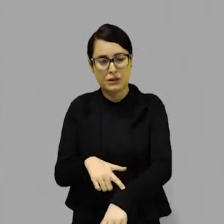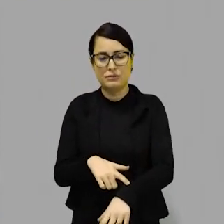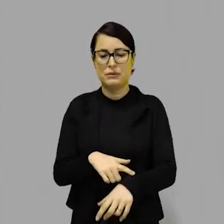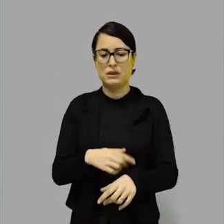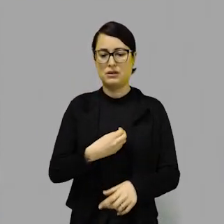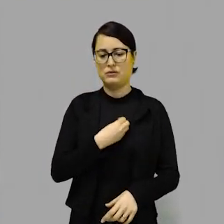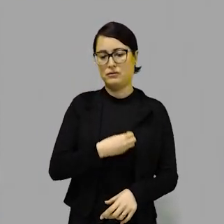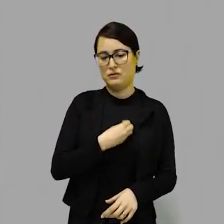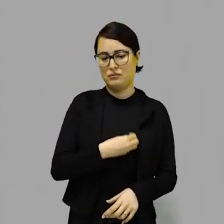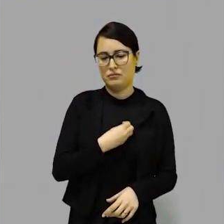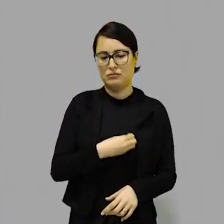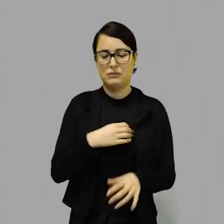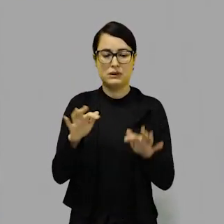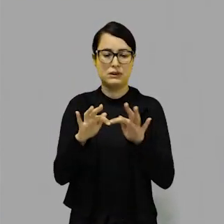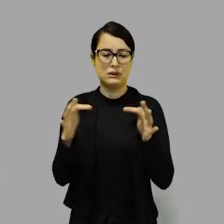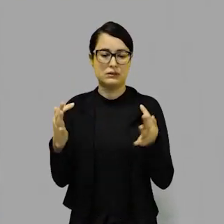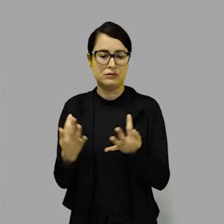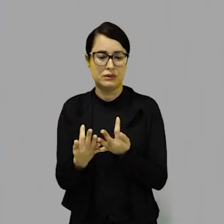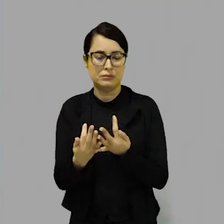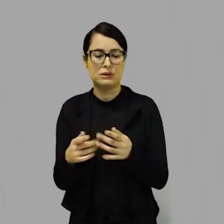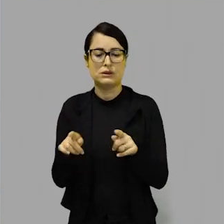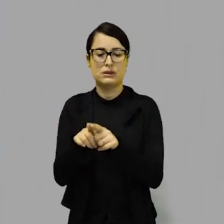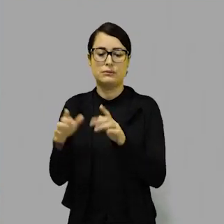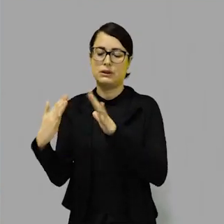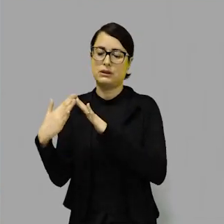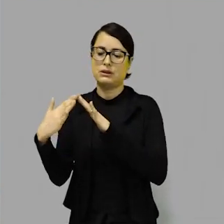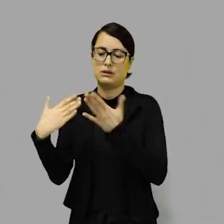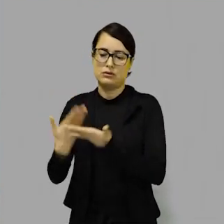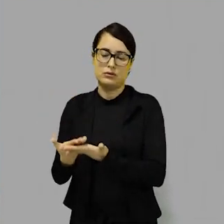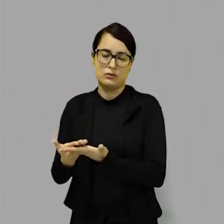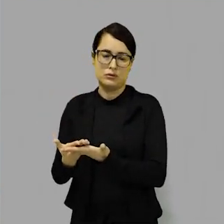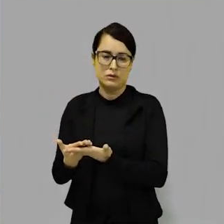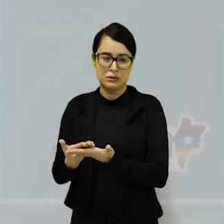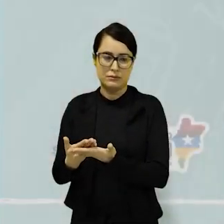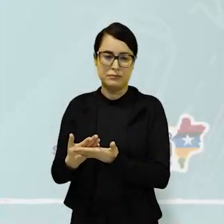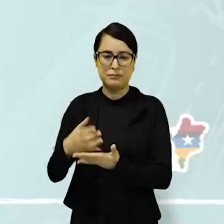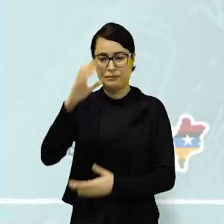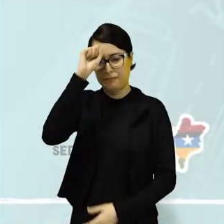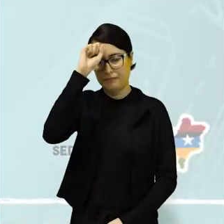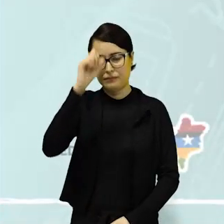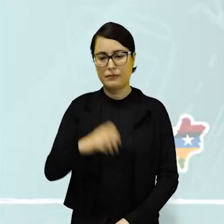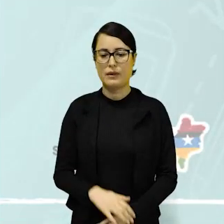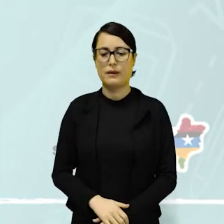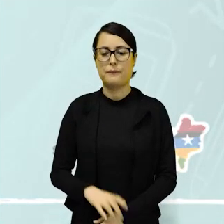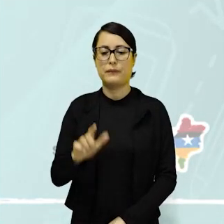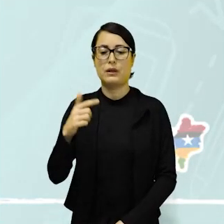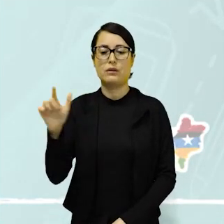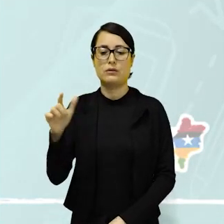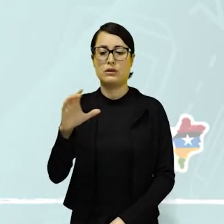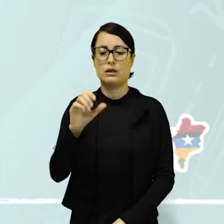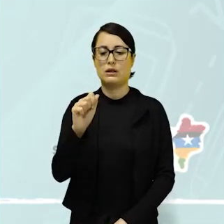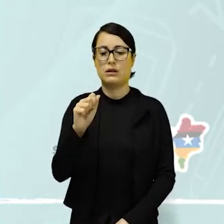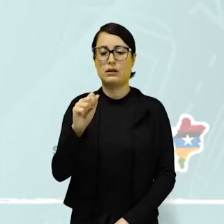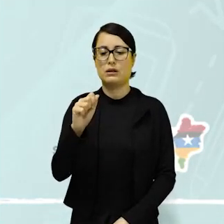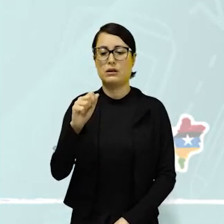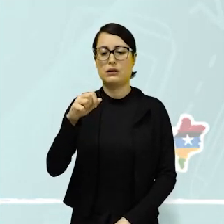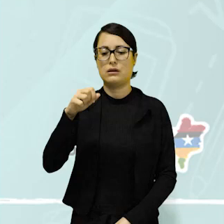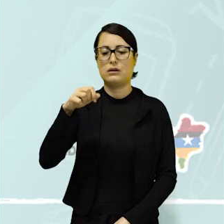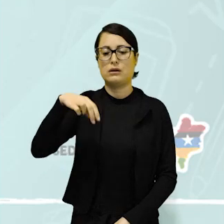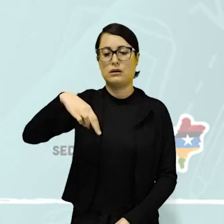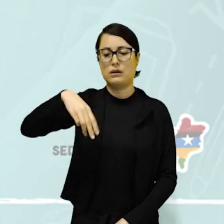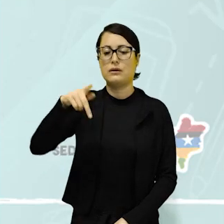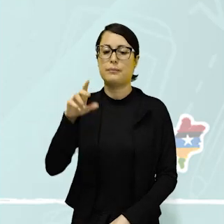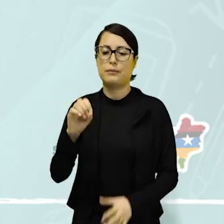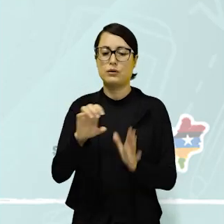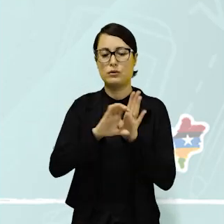instituições secundárias, como a escola, por exemplo. Campo já é outro conceito. O campo refere-se à